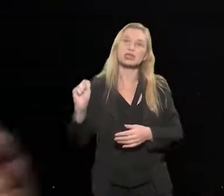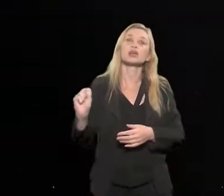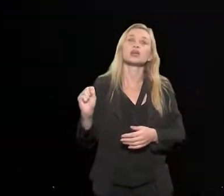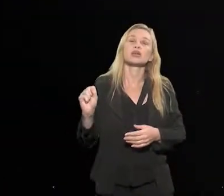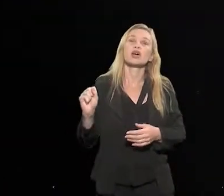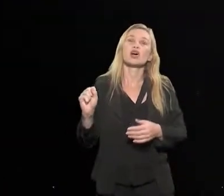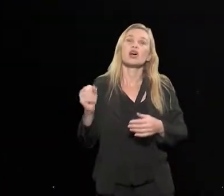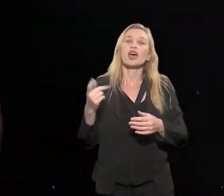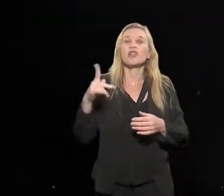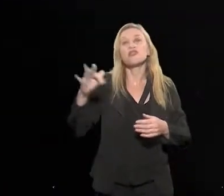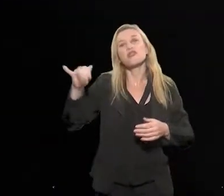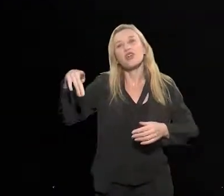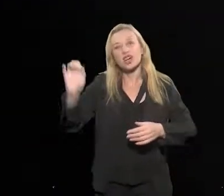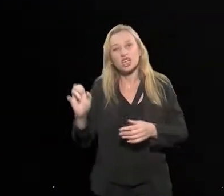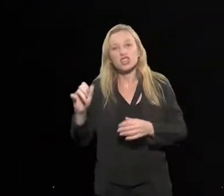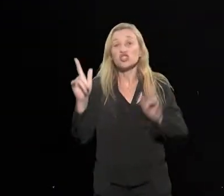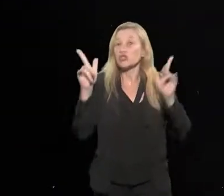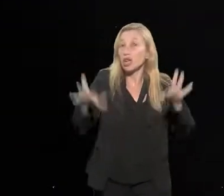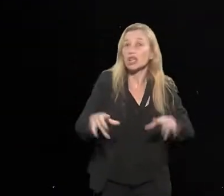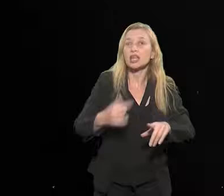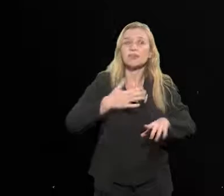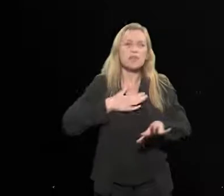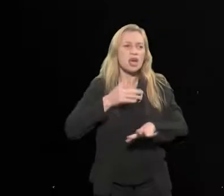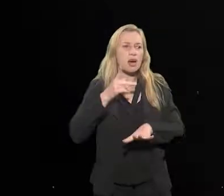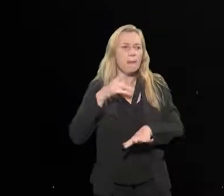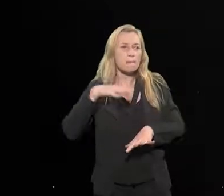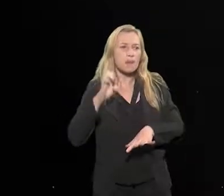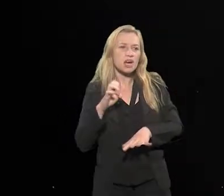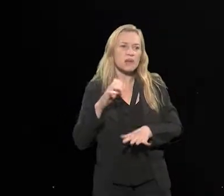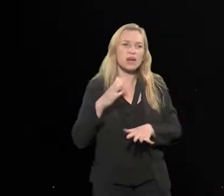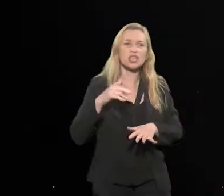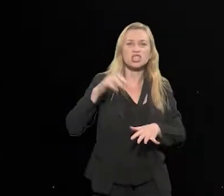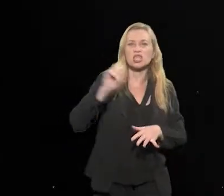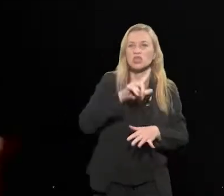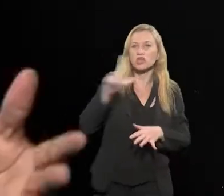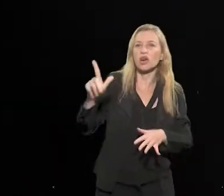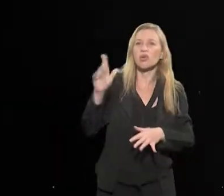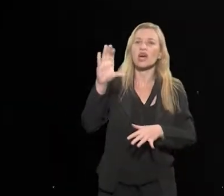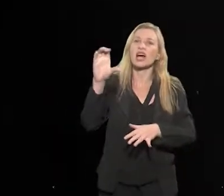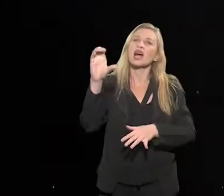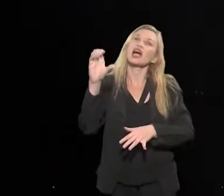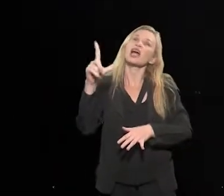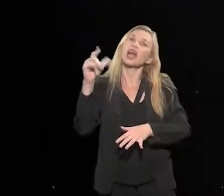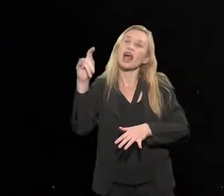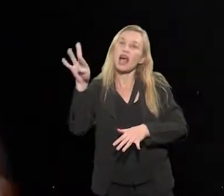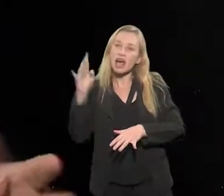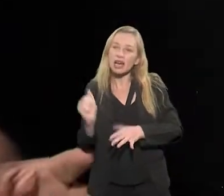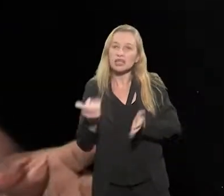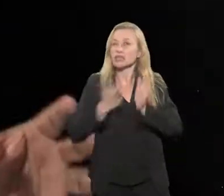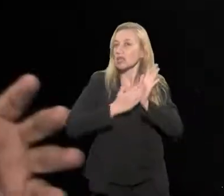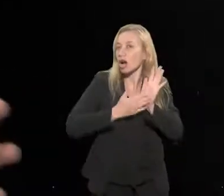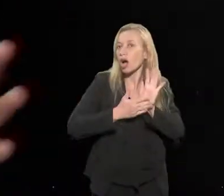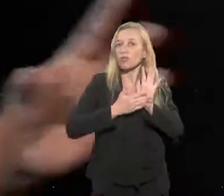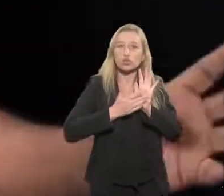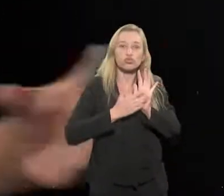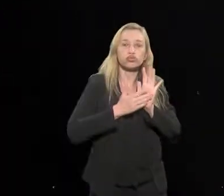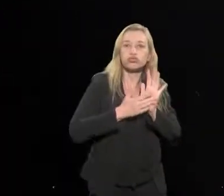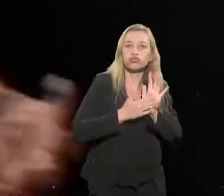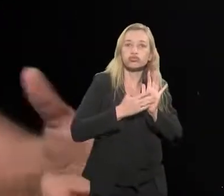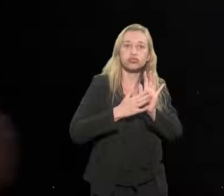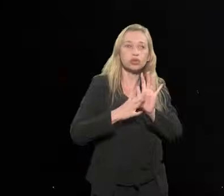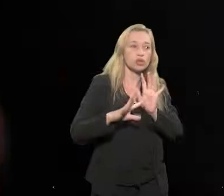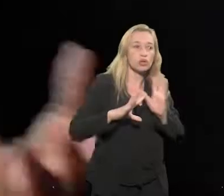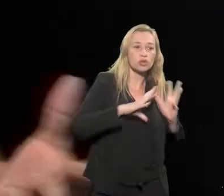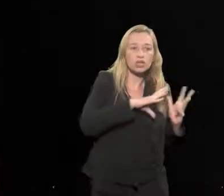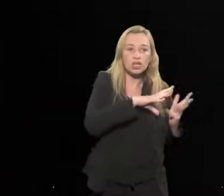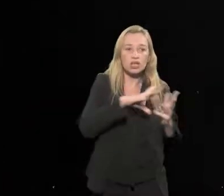funk, essa coisa mais som pesado, blueseira. E minha mãe tinha uma coisa mais nacional, Clara Nunes, samba. E